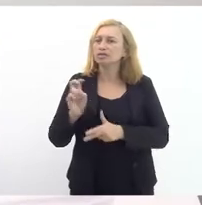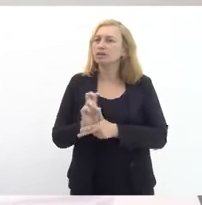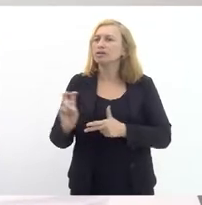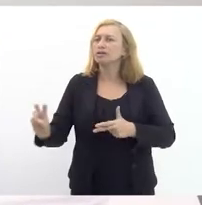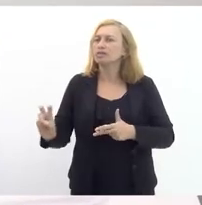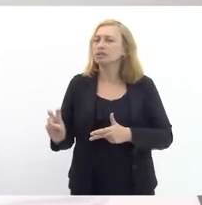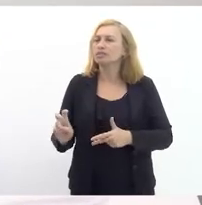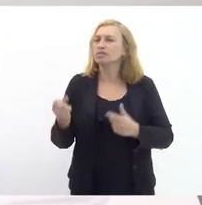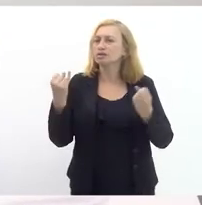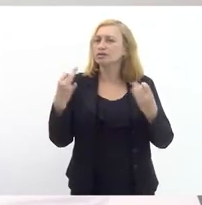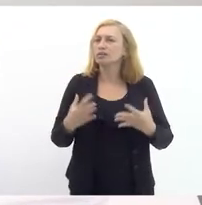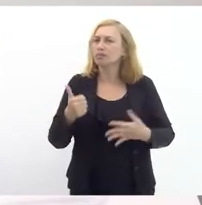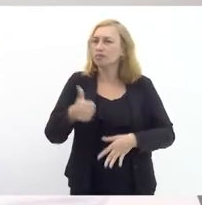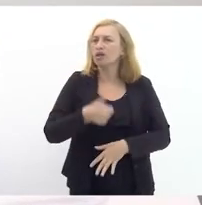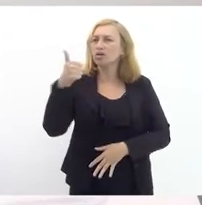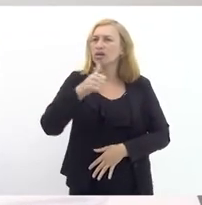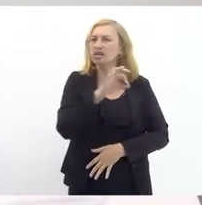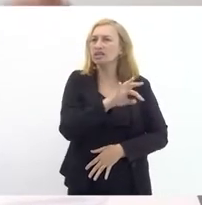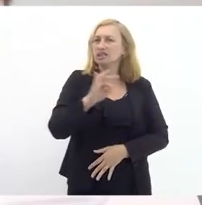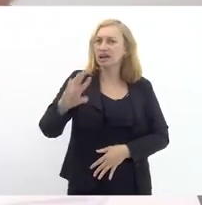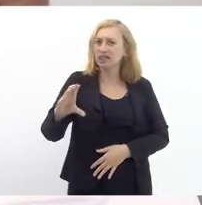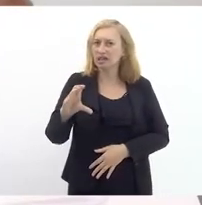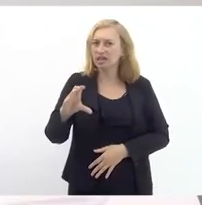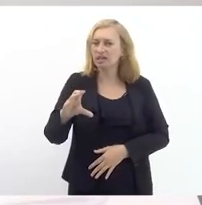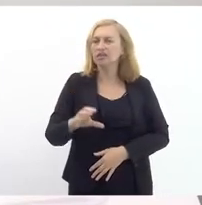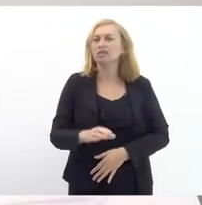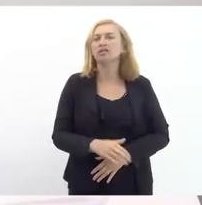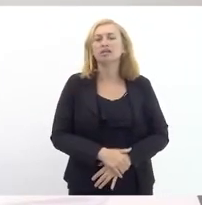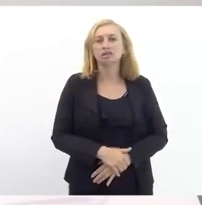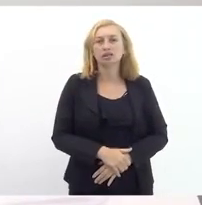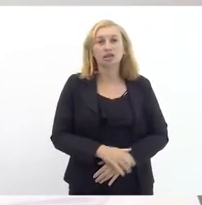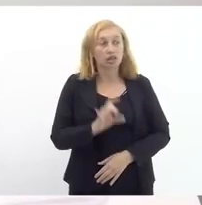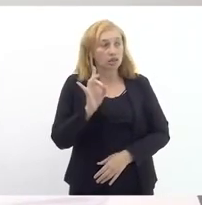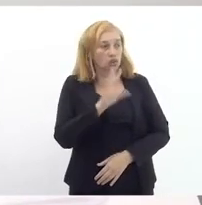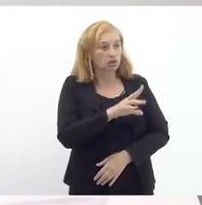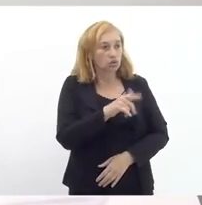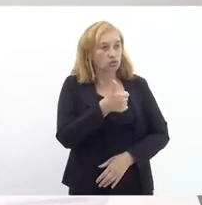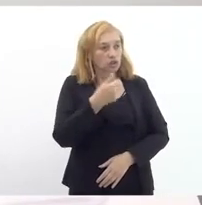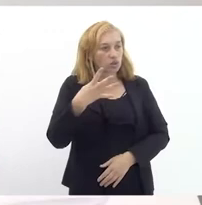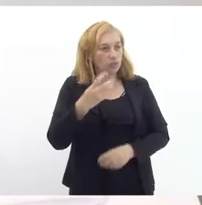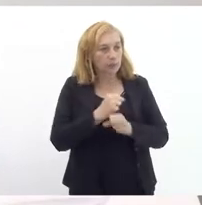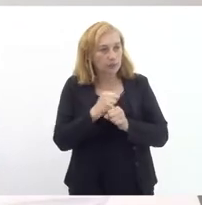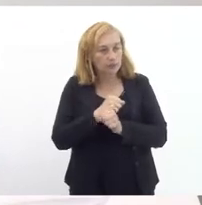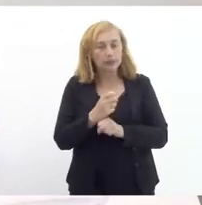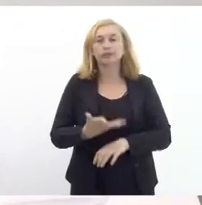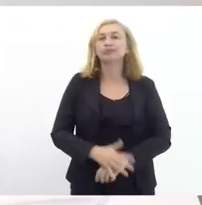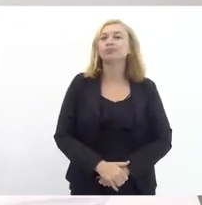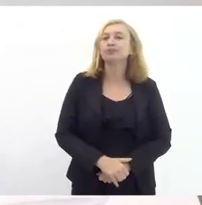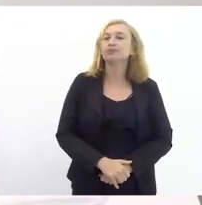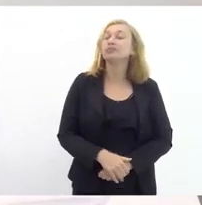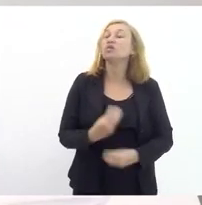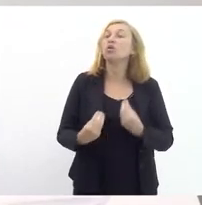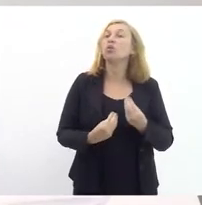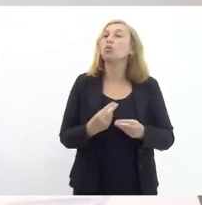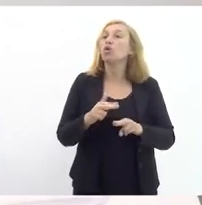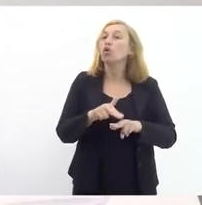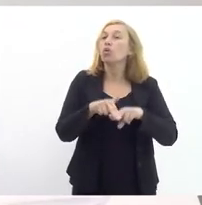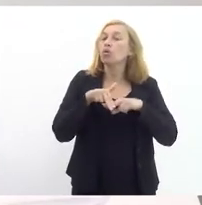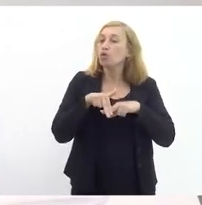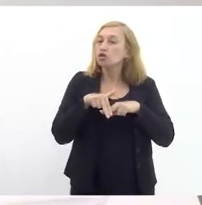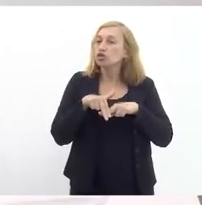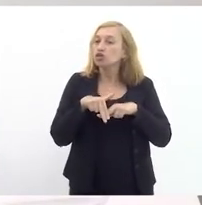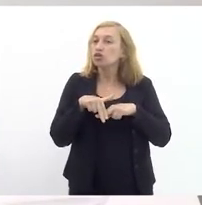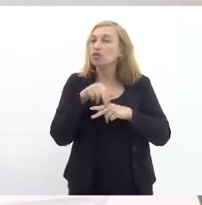para esclarecer esse TAC, né, esse, pelo menos esse último, de 14 anos. Qual o motivo, senhor Antônio,